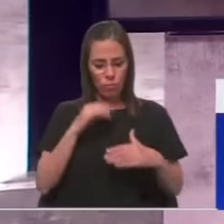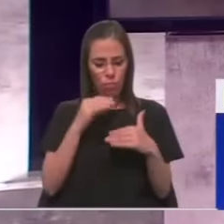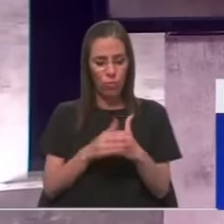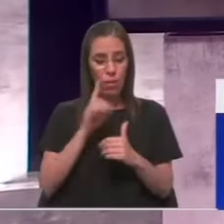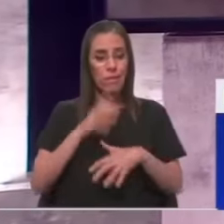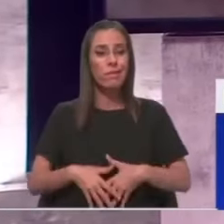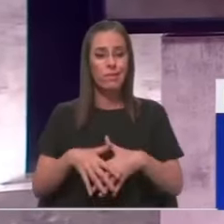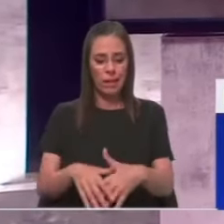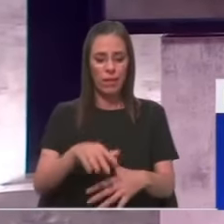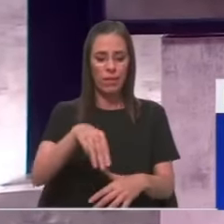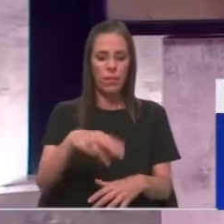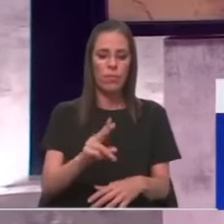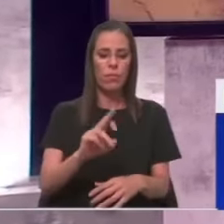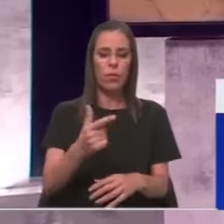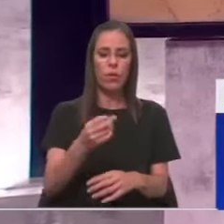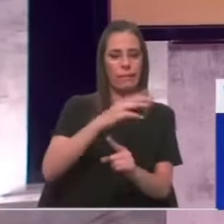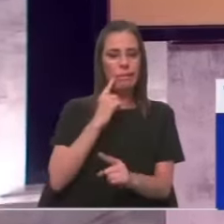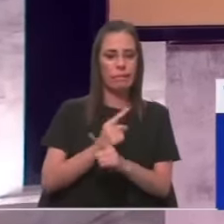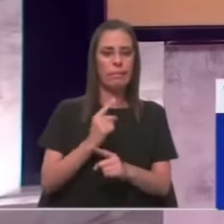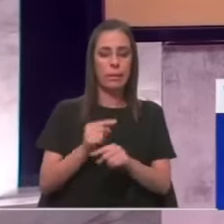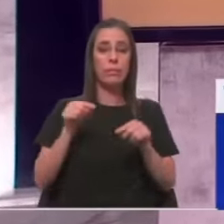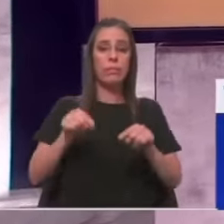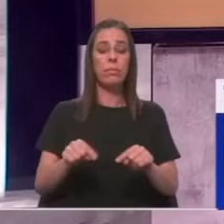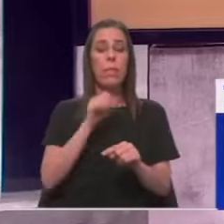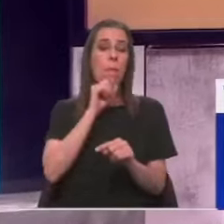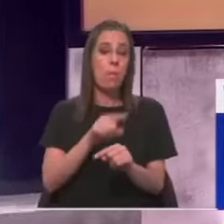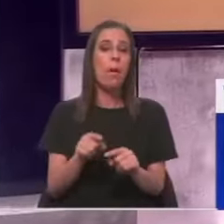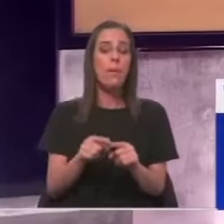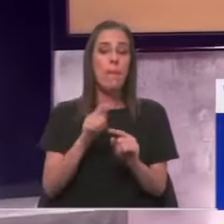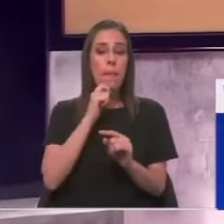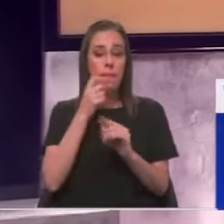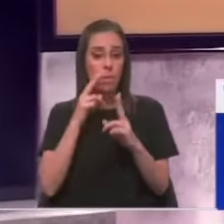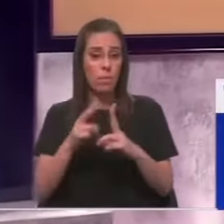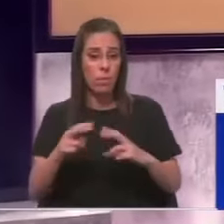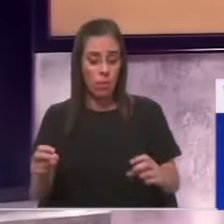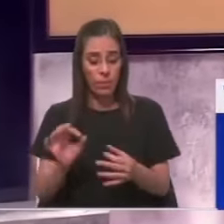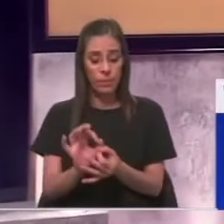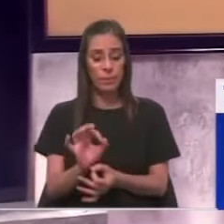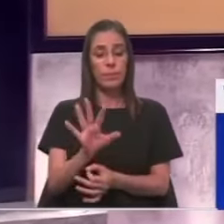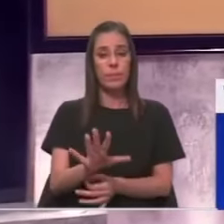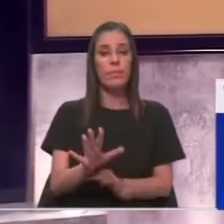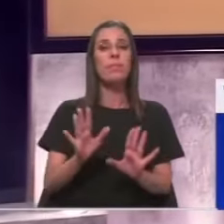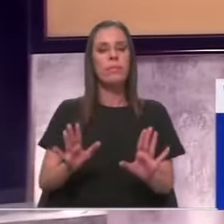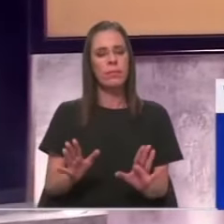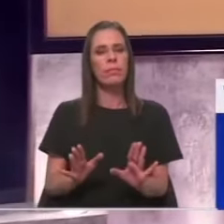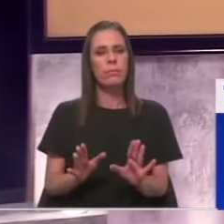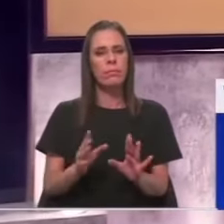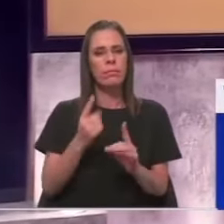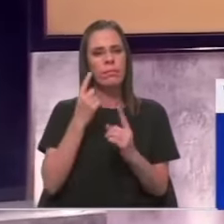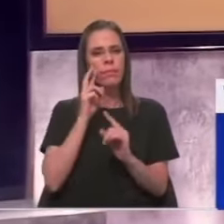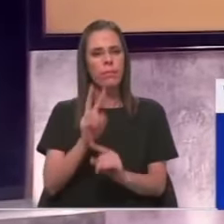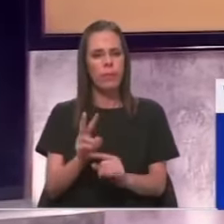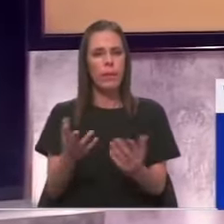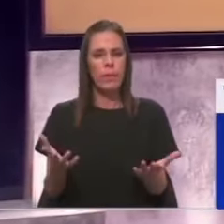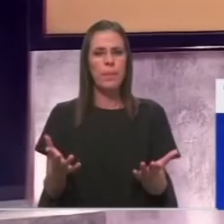morosa pode estar aqui este local pode ser a chave do Mistério e a pista deve ser tomada em linha de conta